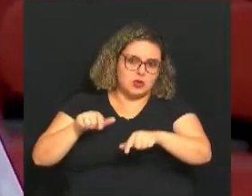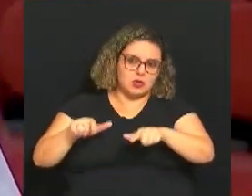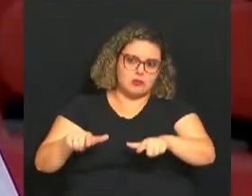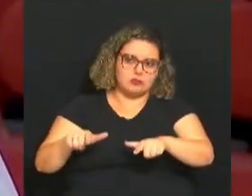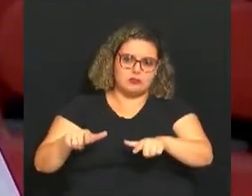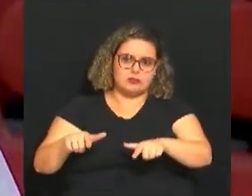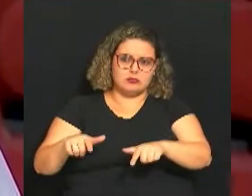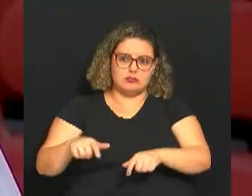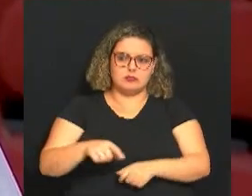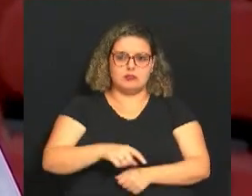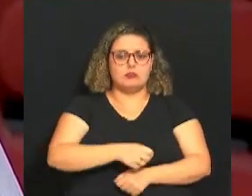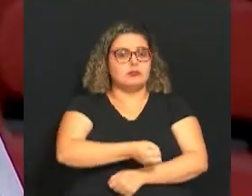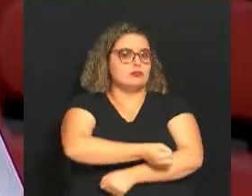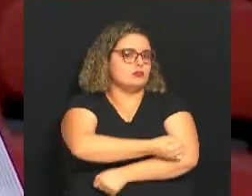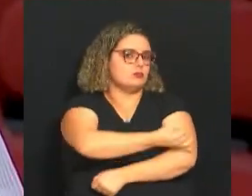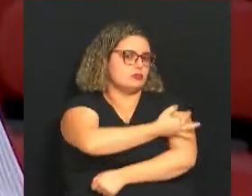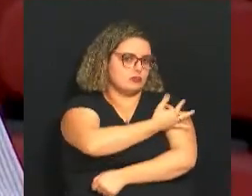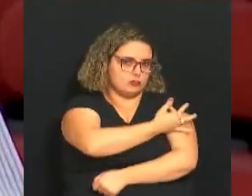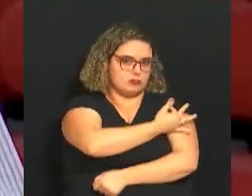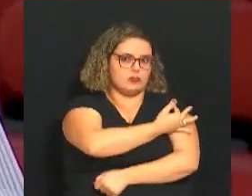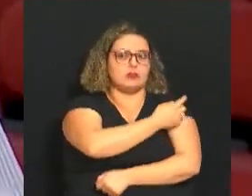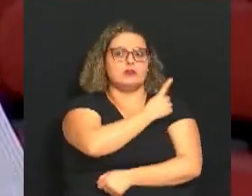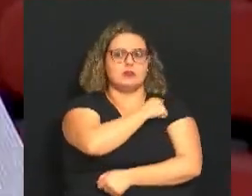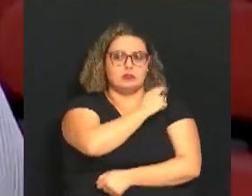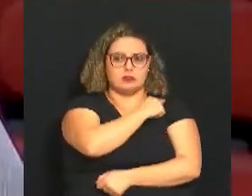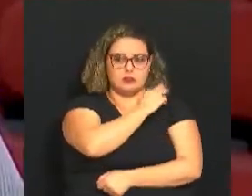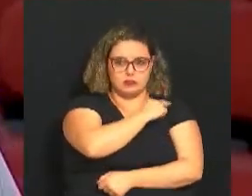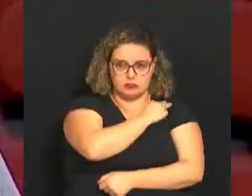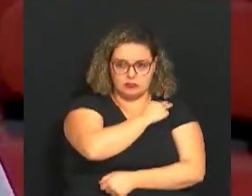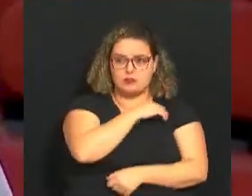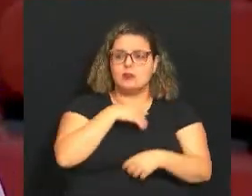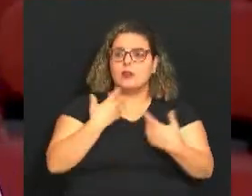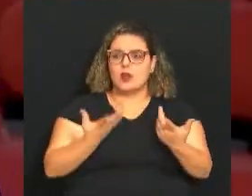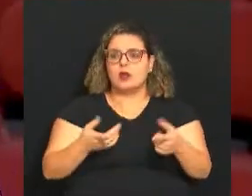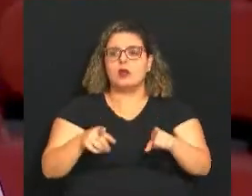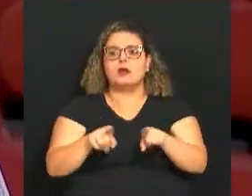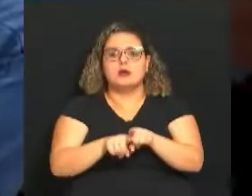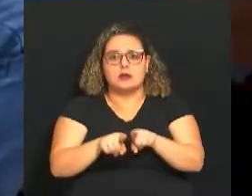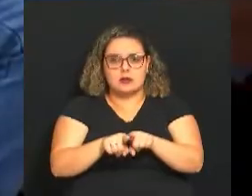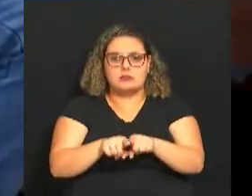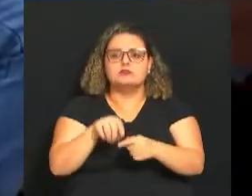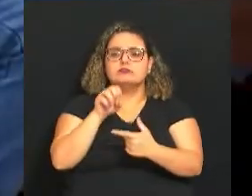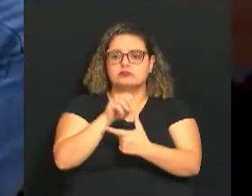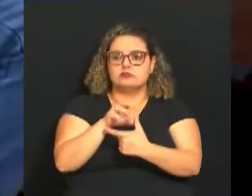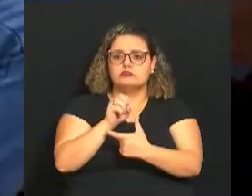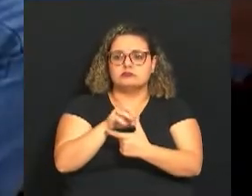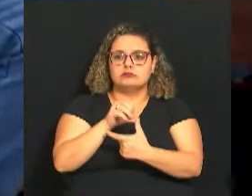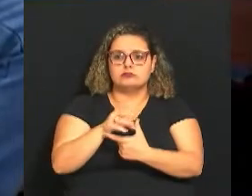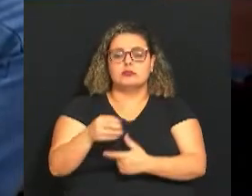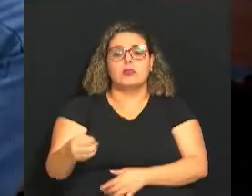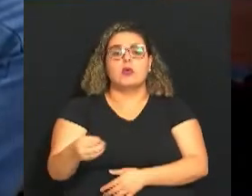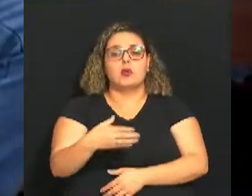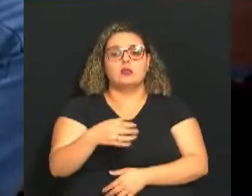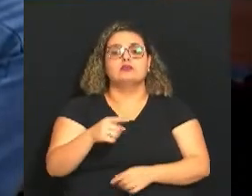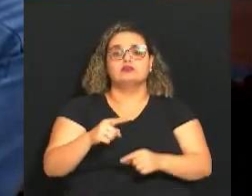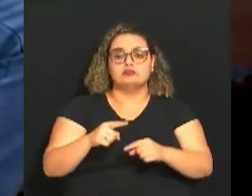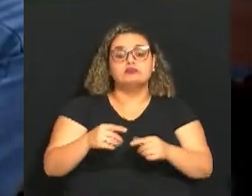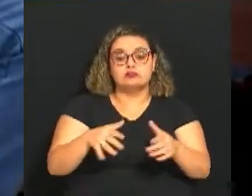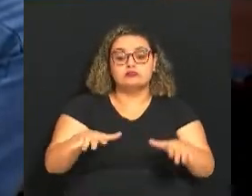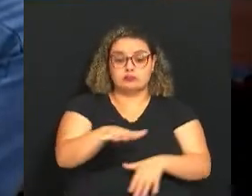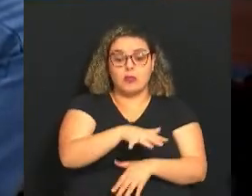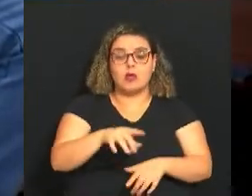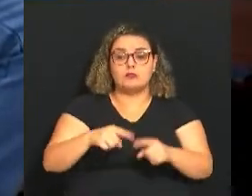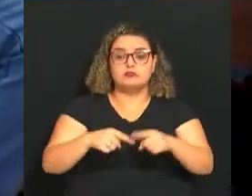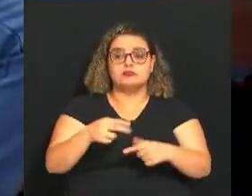do ensino fundamental e médio, além do processo de alfabetização. O novo equipamento público custou